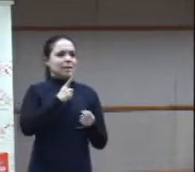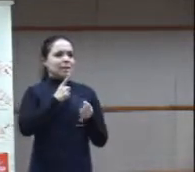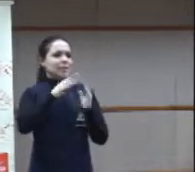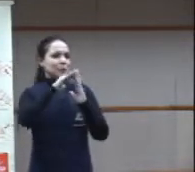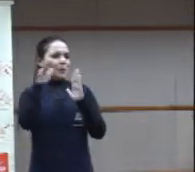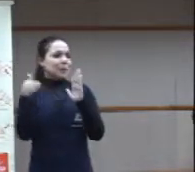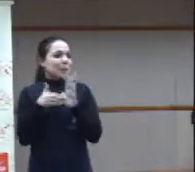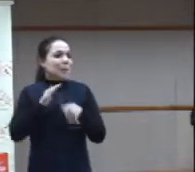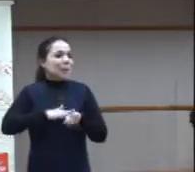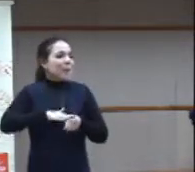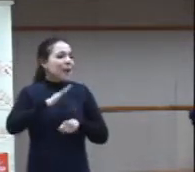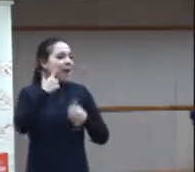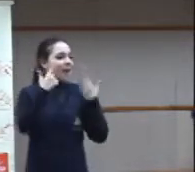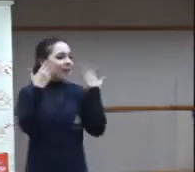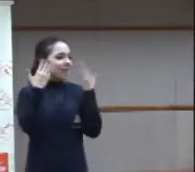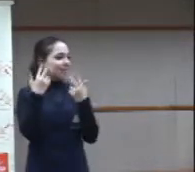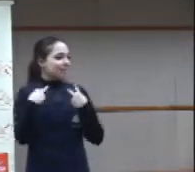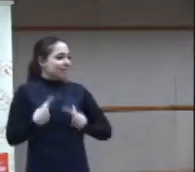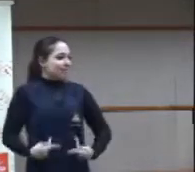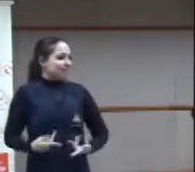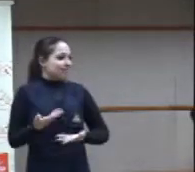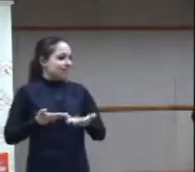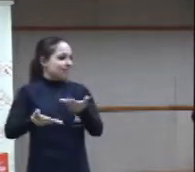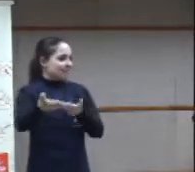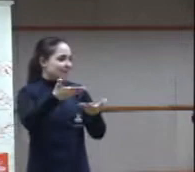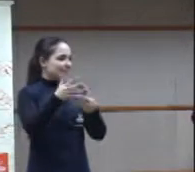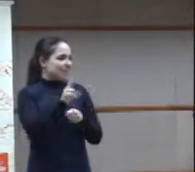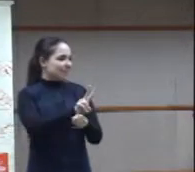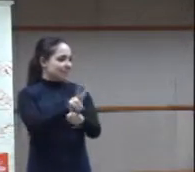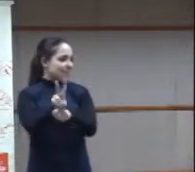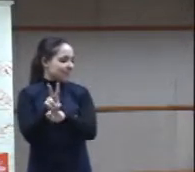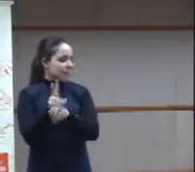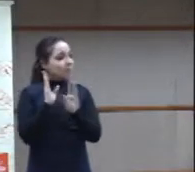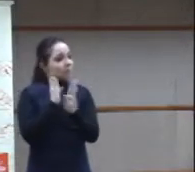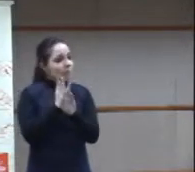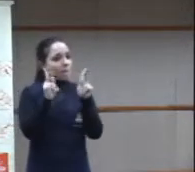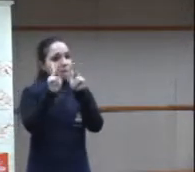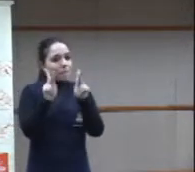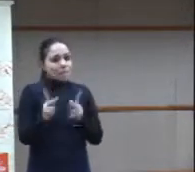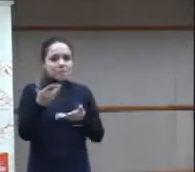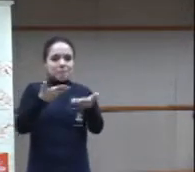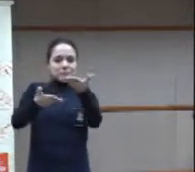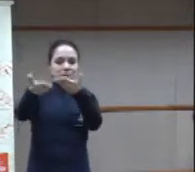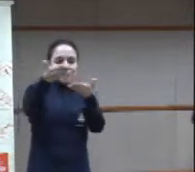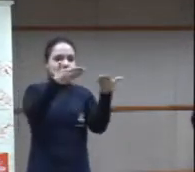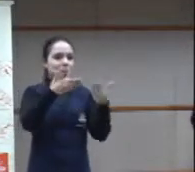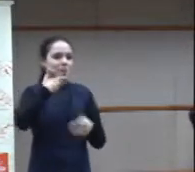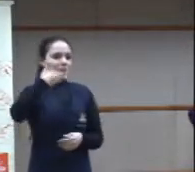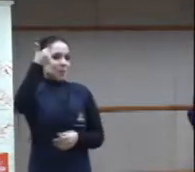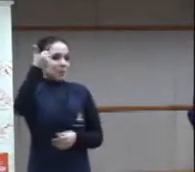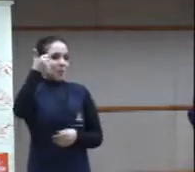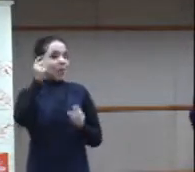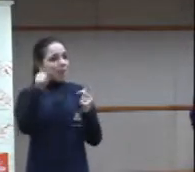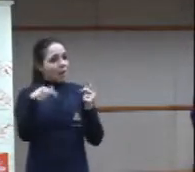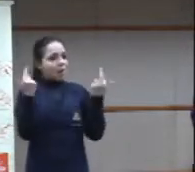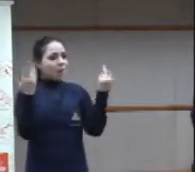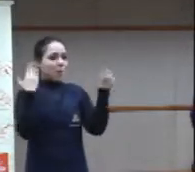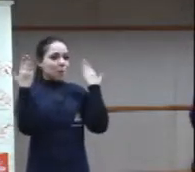que nos humanizarmos, trazermos a paz e a humanização para as nossas relações e evitarmos